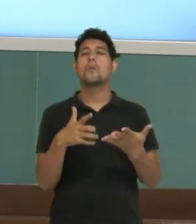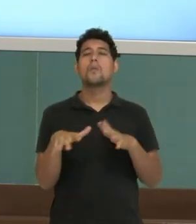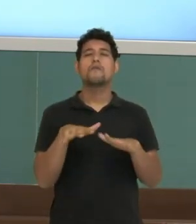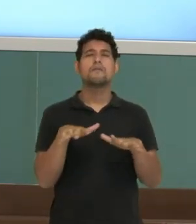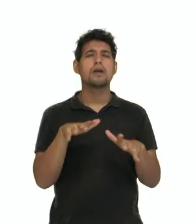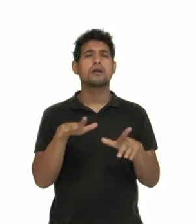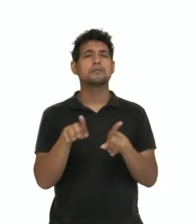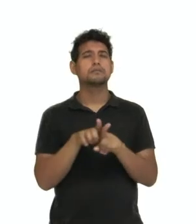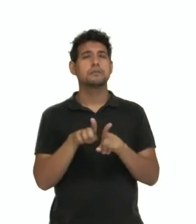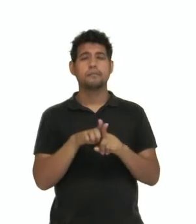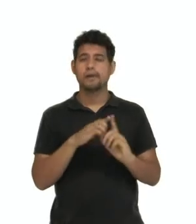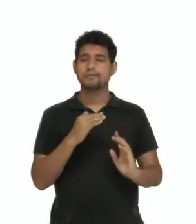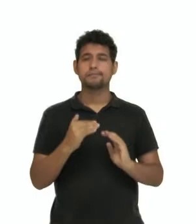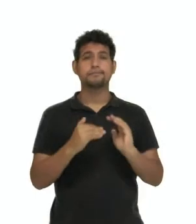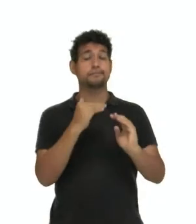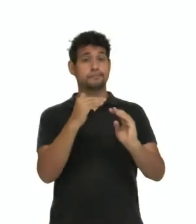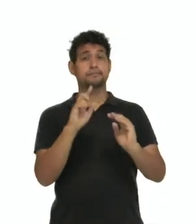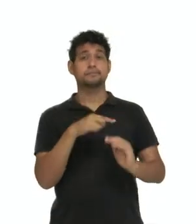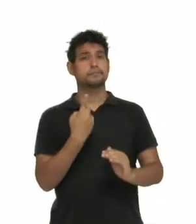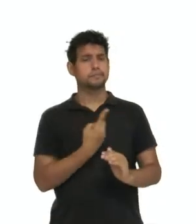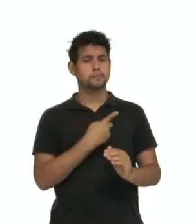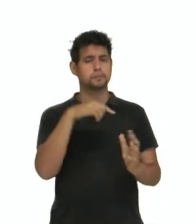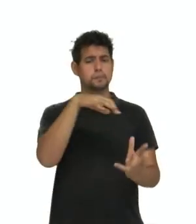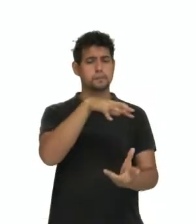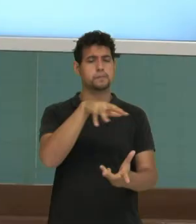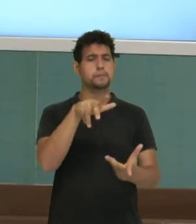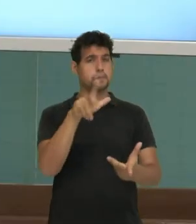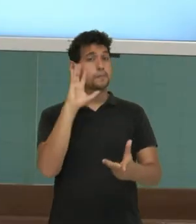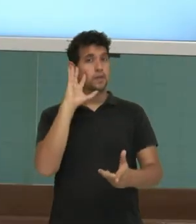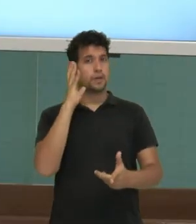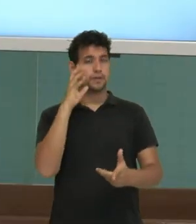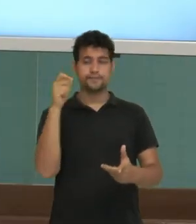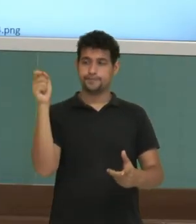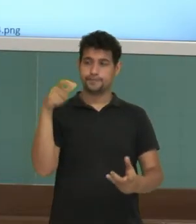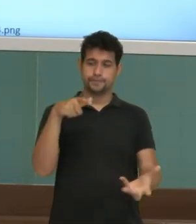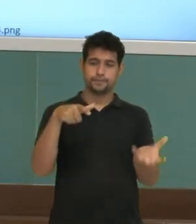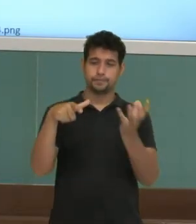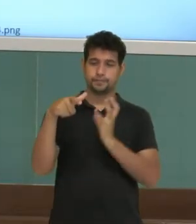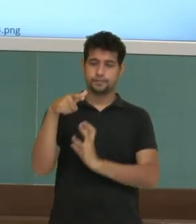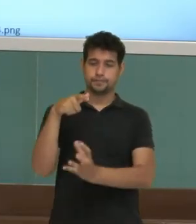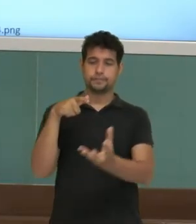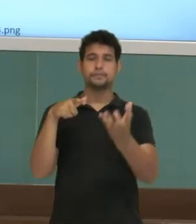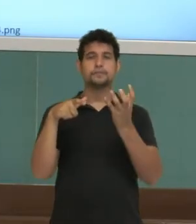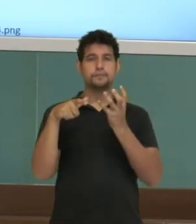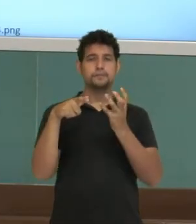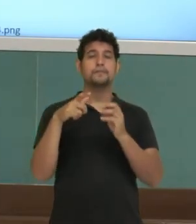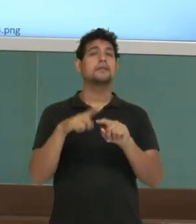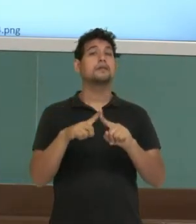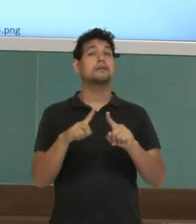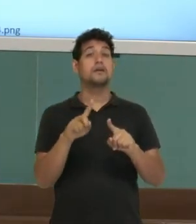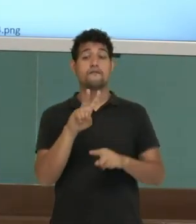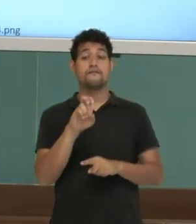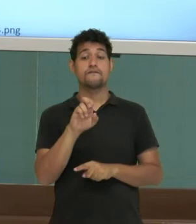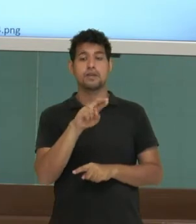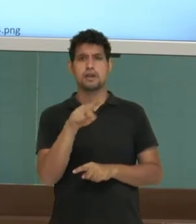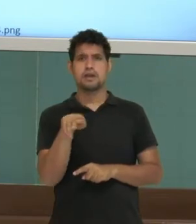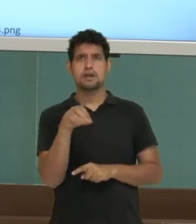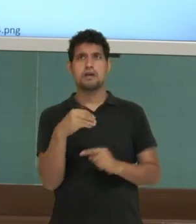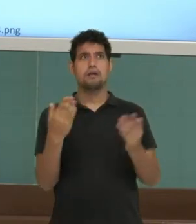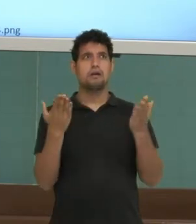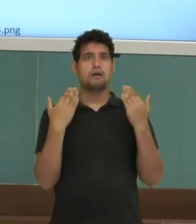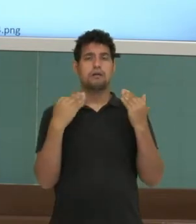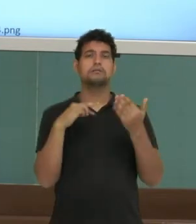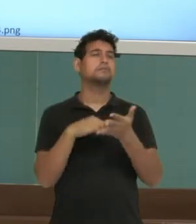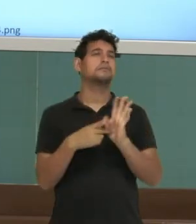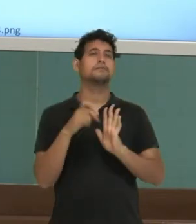a trajetória que o nosso planeta realiza em torno do Sol. O verão é a estação que recebe a